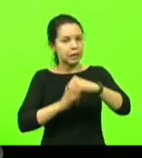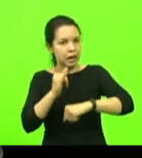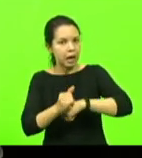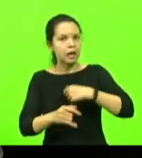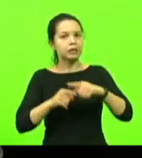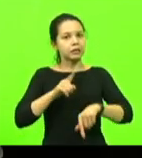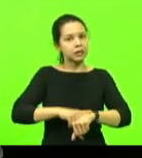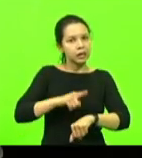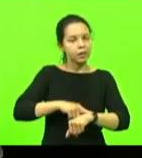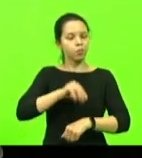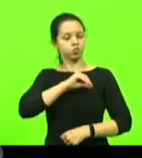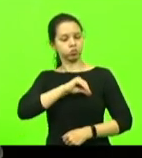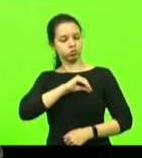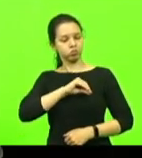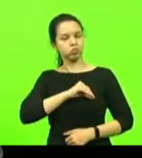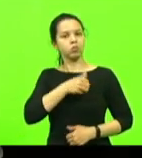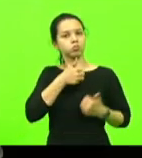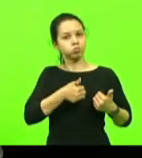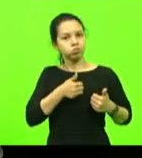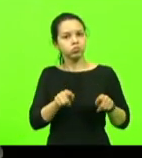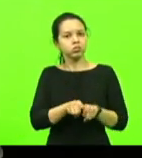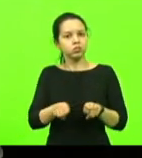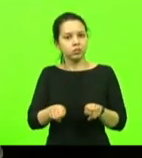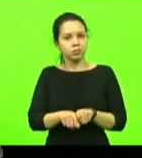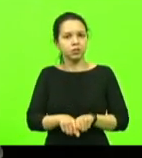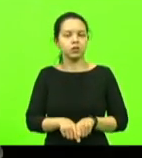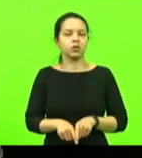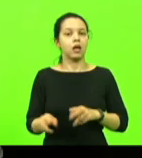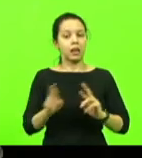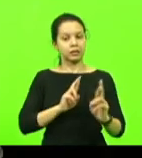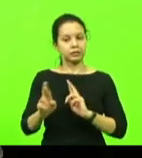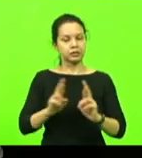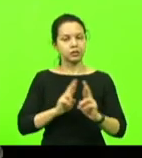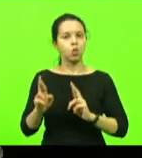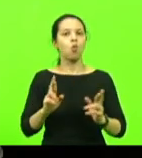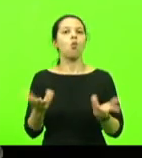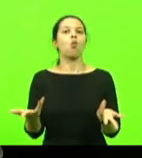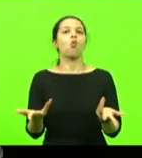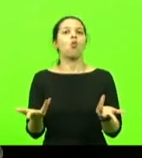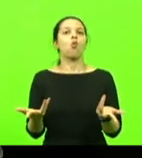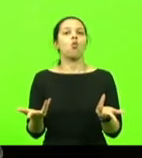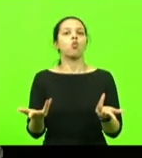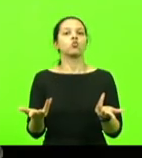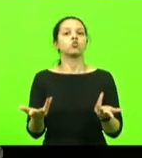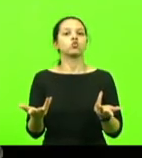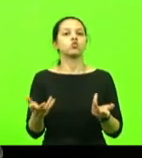remuneração consciente, relações sociais e de trabalho humanizados